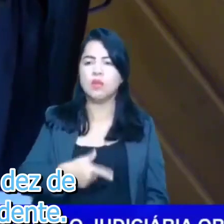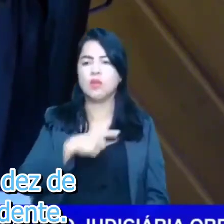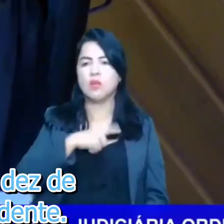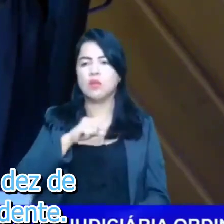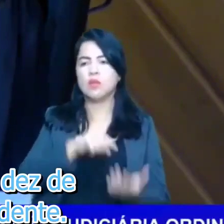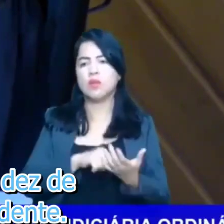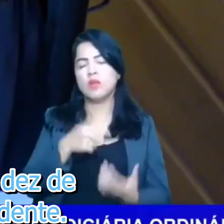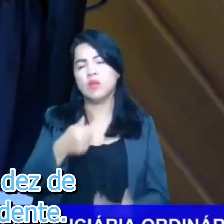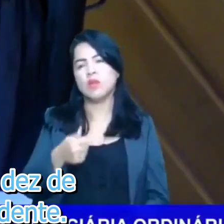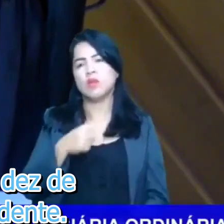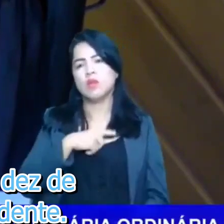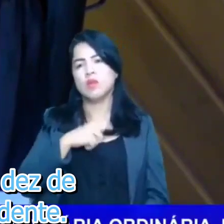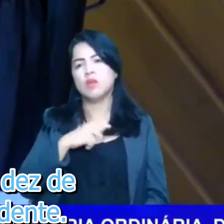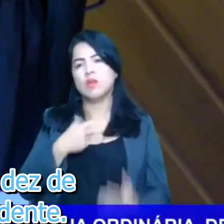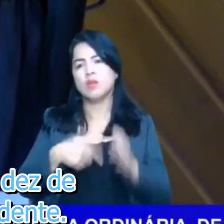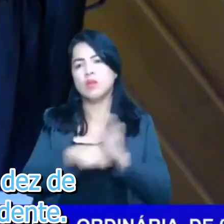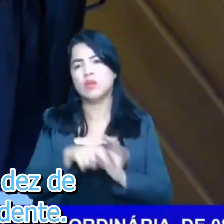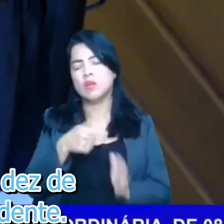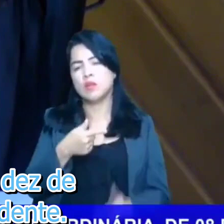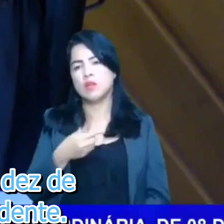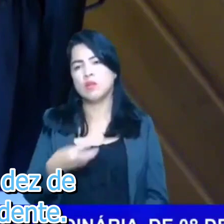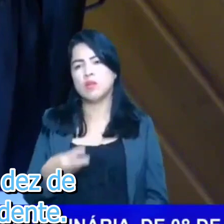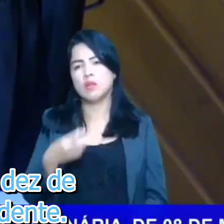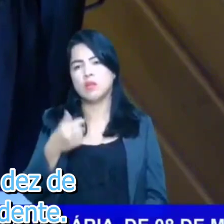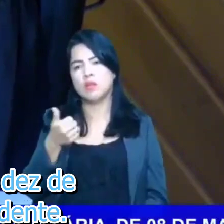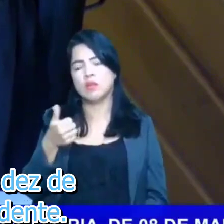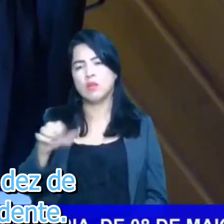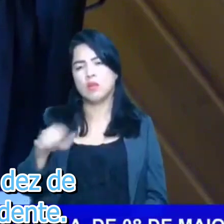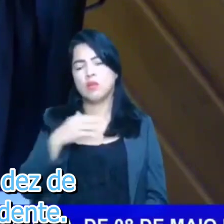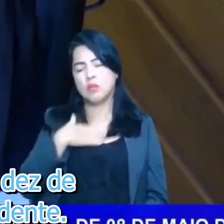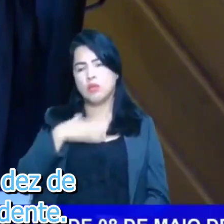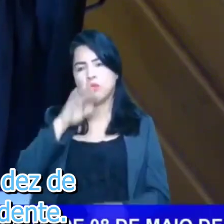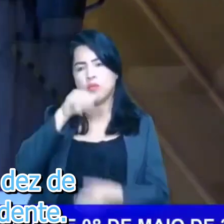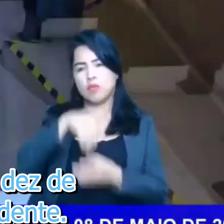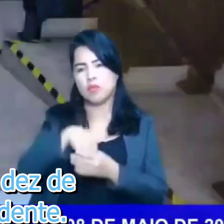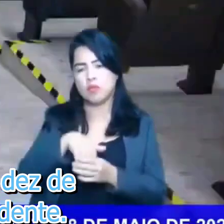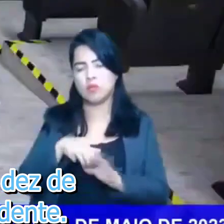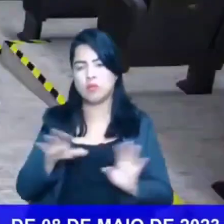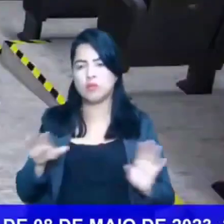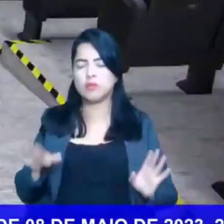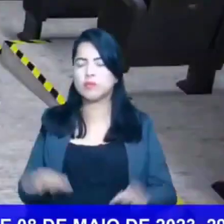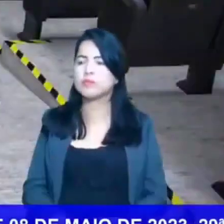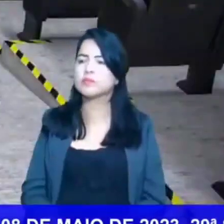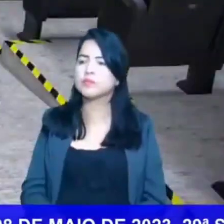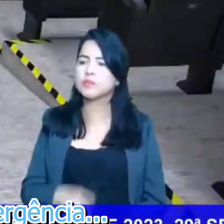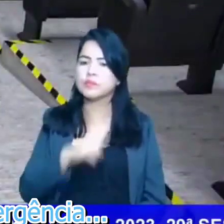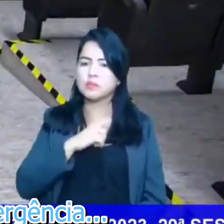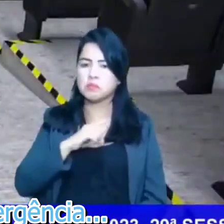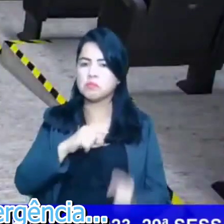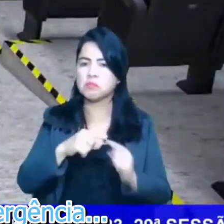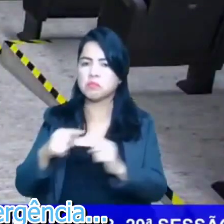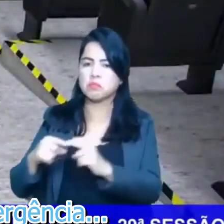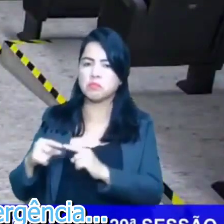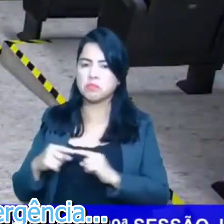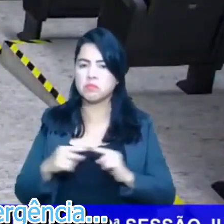da Resolução 23.610, de 2019. Este é o meu voto, senhor presidente. Alguma